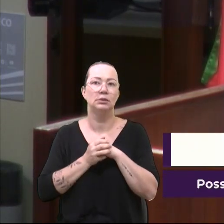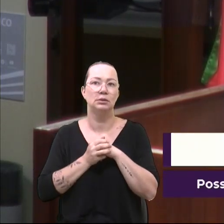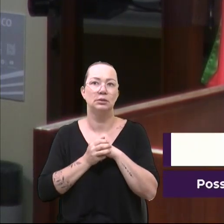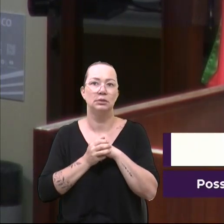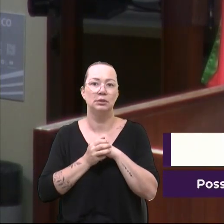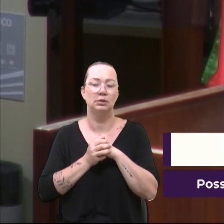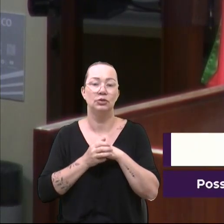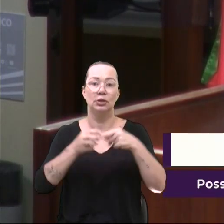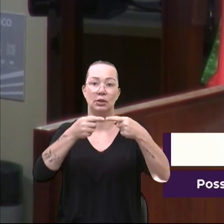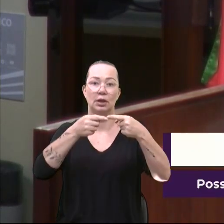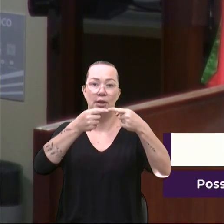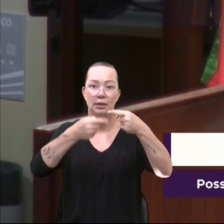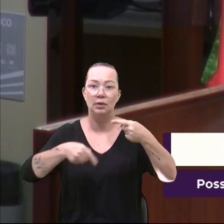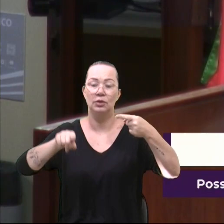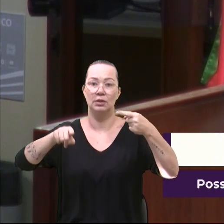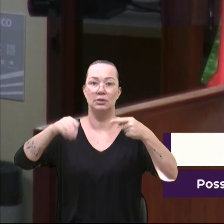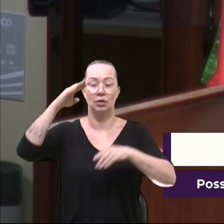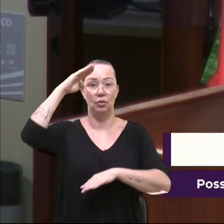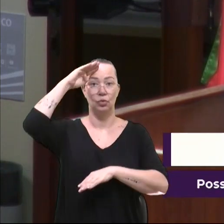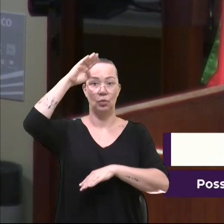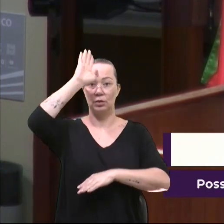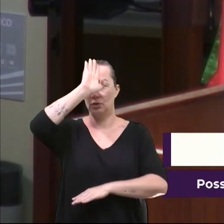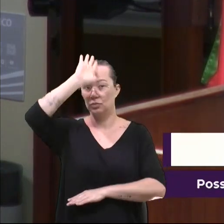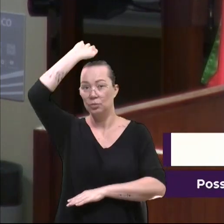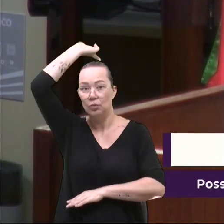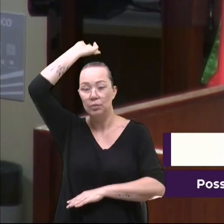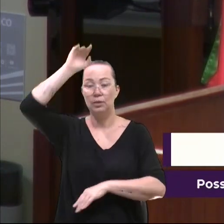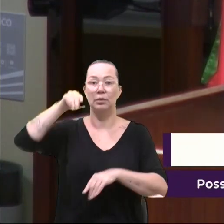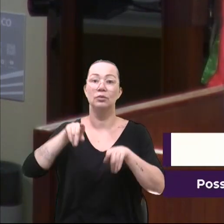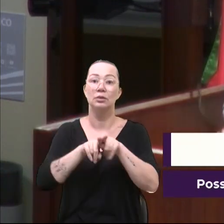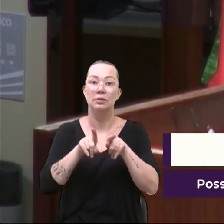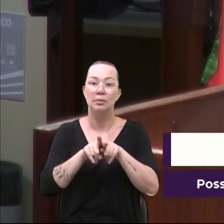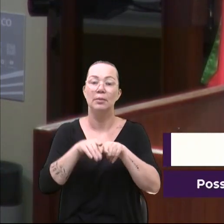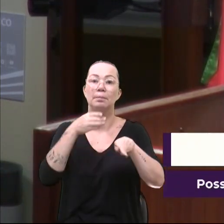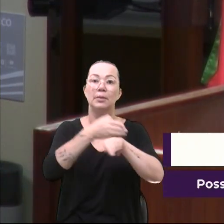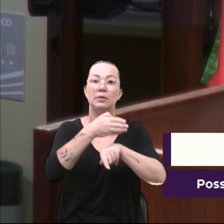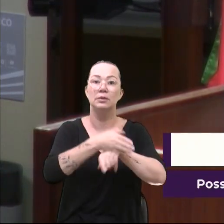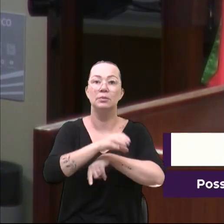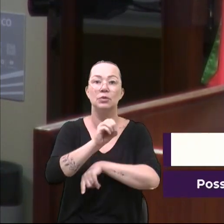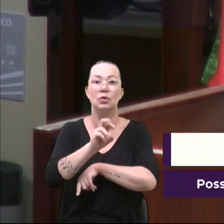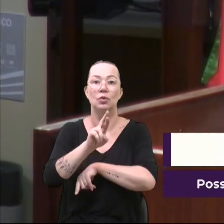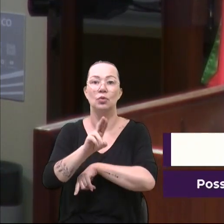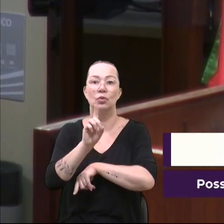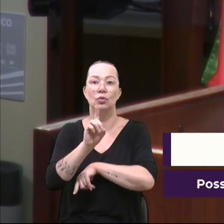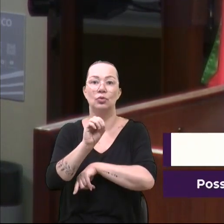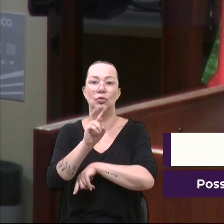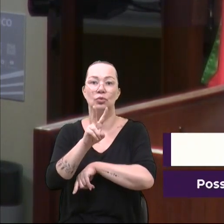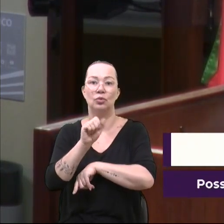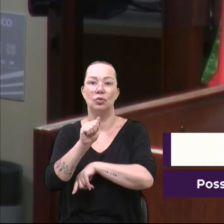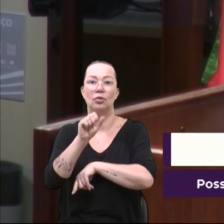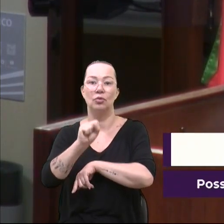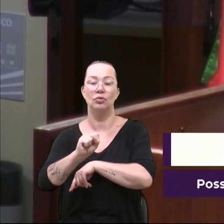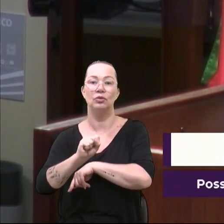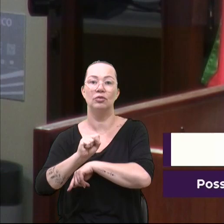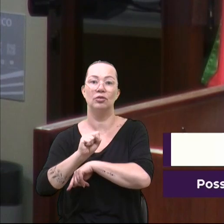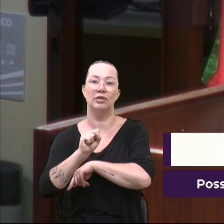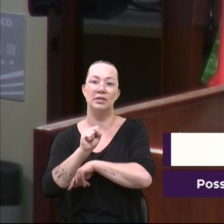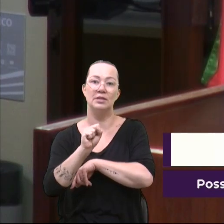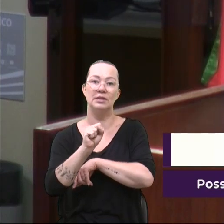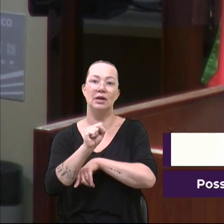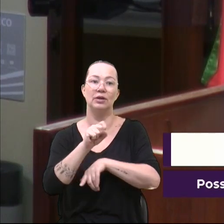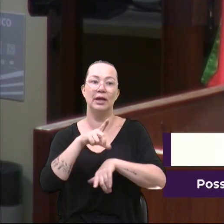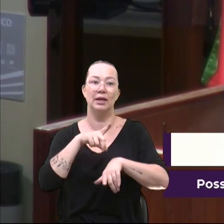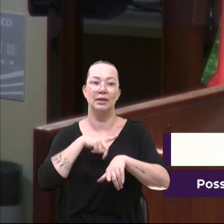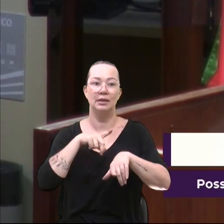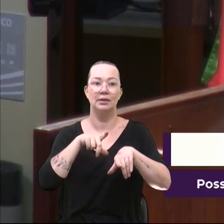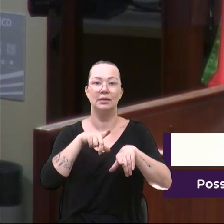na inauguração do Quartel dos Bombeiros. Estivemos na Ordovás nos 100 anos do Neide Bertucci. A